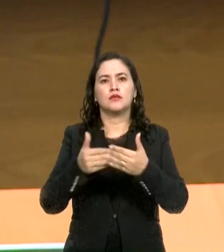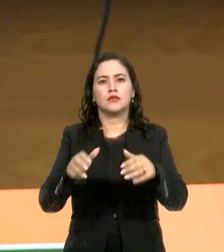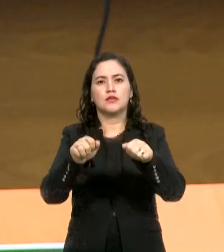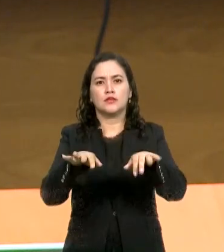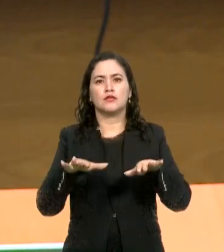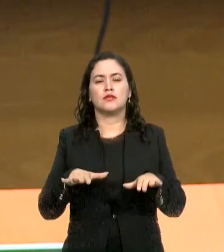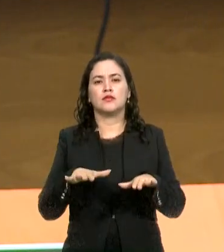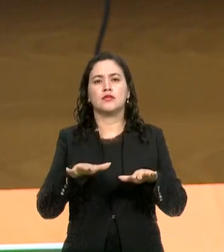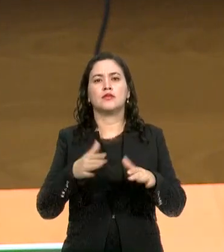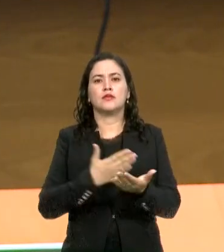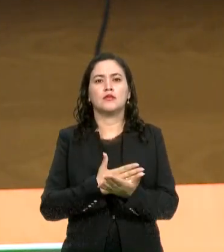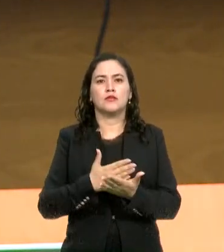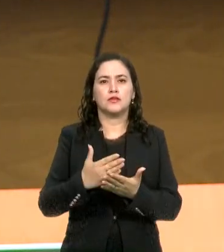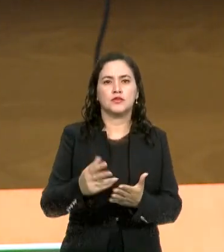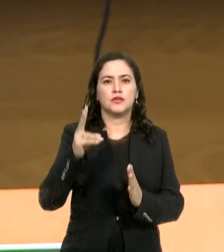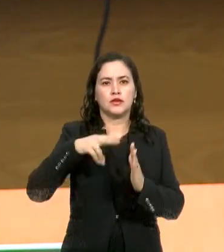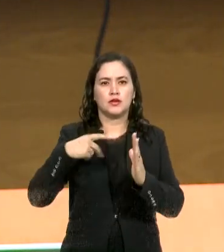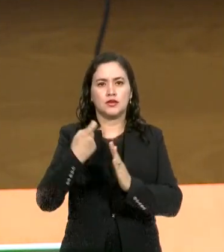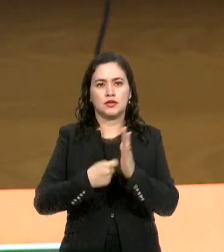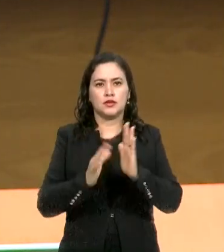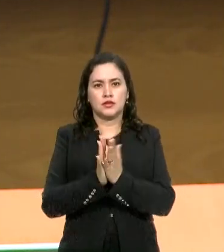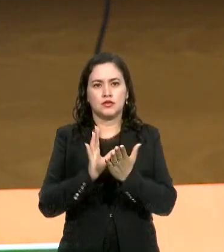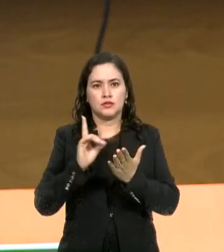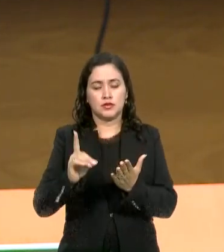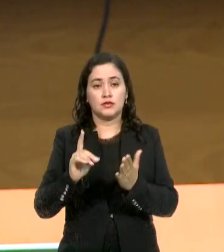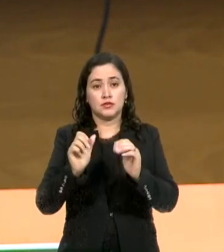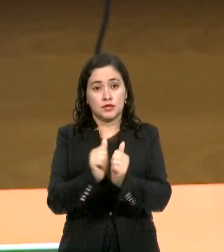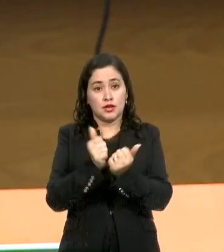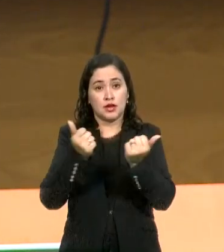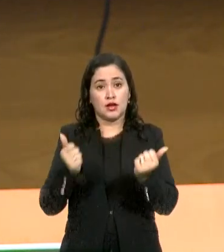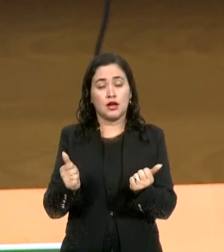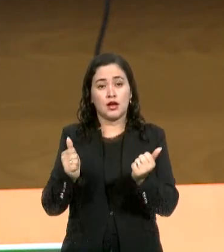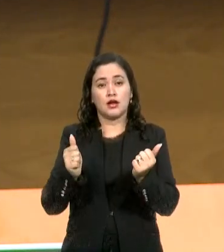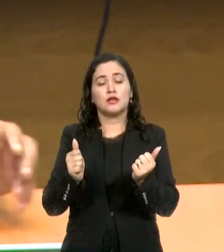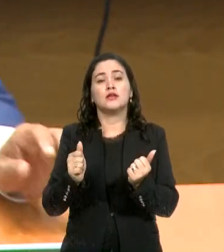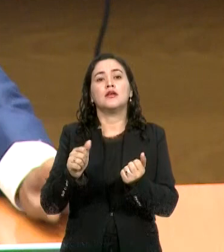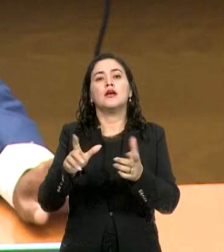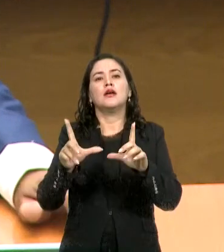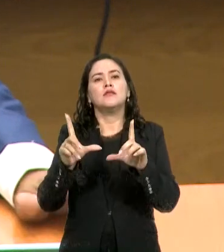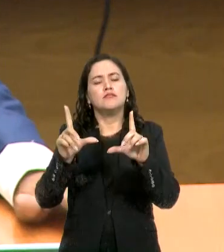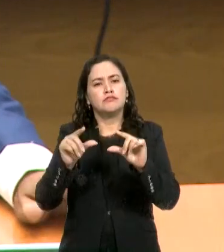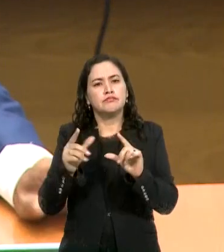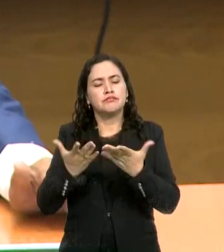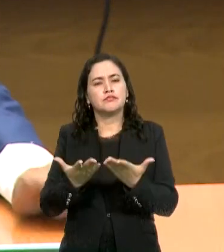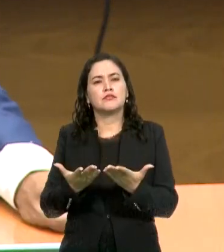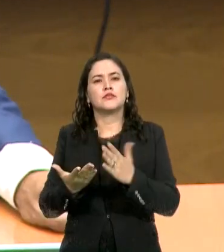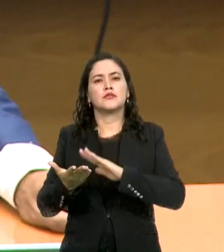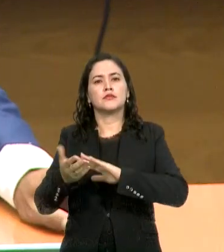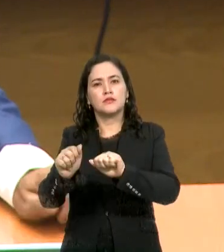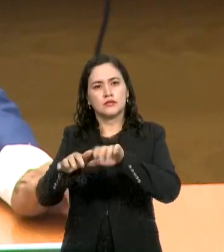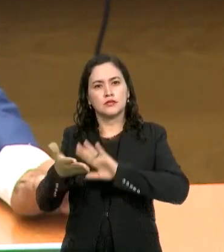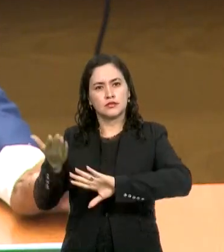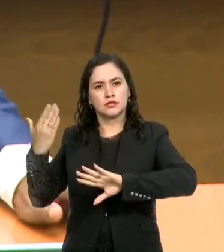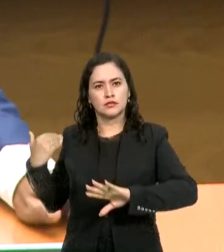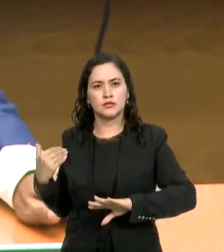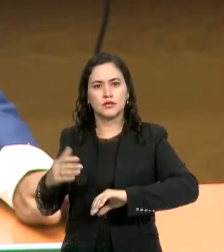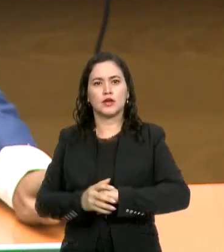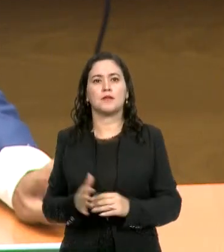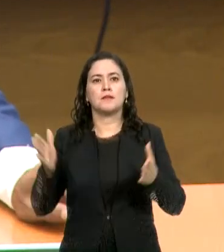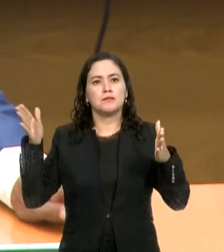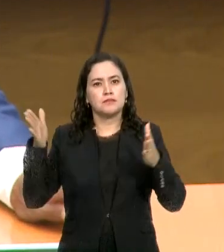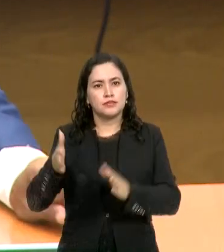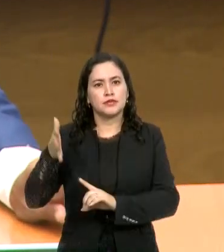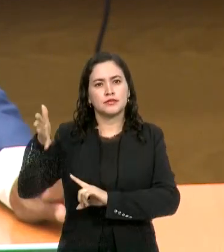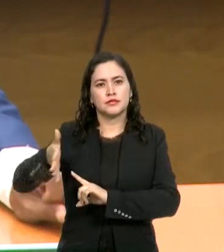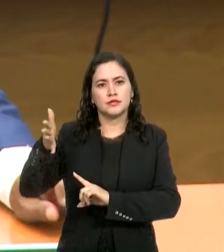que foi aprovada e do expediente, que foi encaminhada à publicação. Inscritos no pequeno expediente, fizeram seu ouvir os deputados André Martins Rezende, Júlia